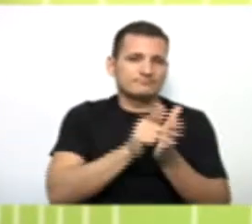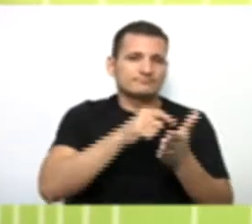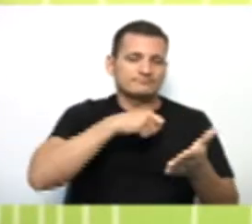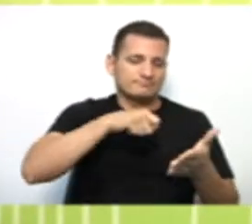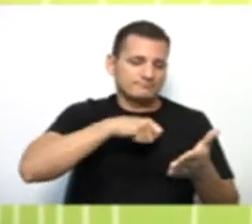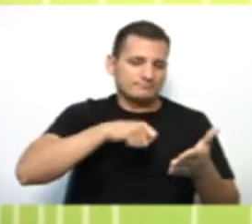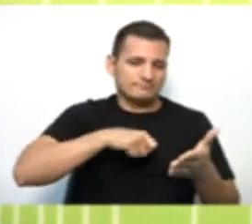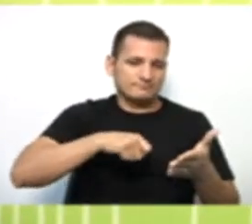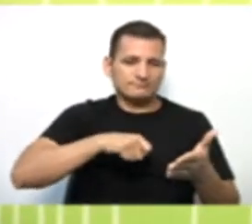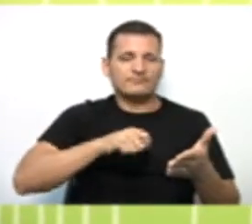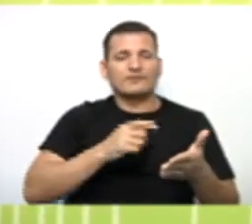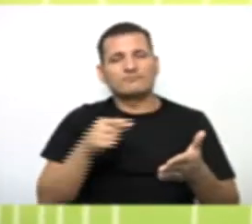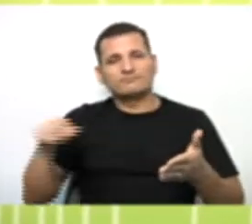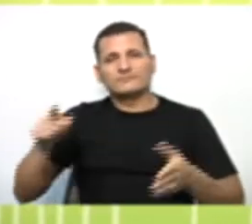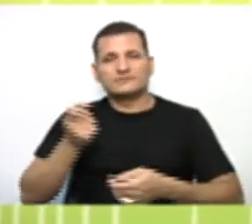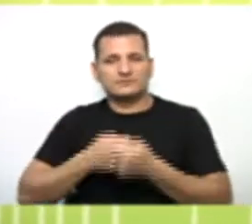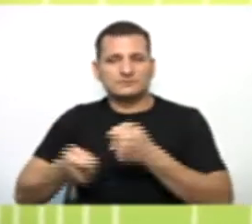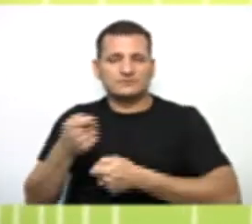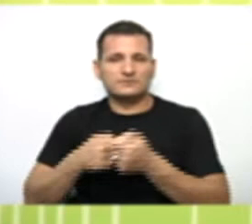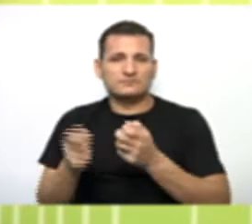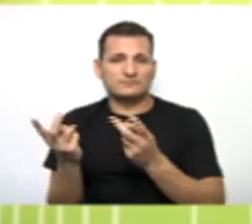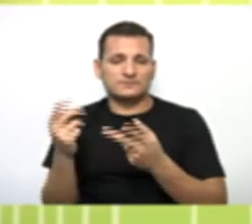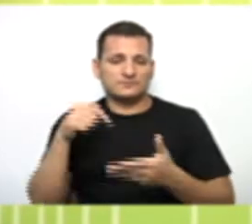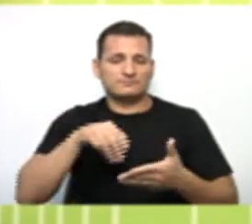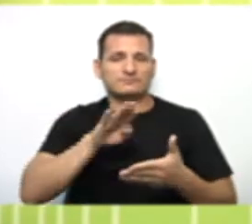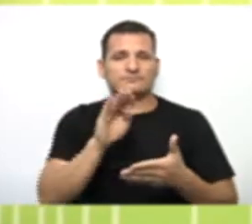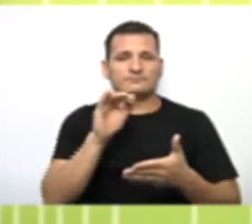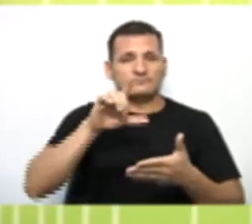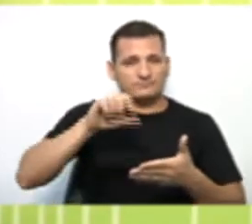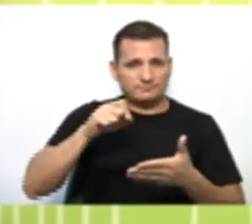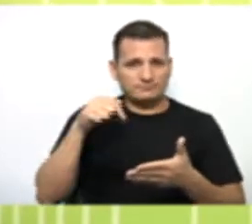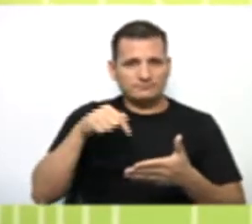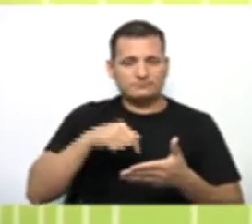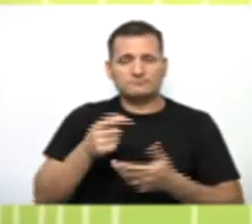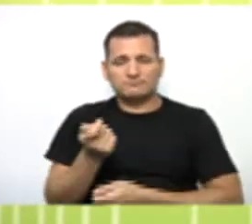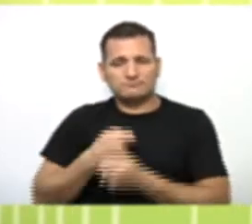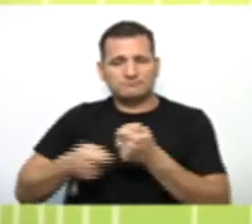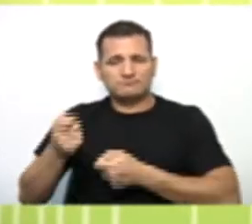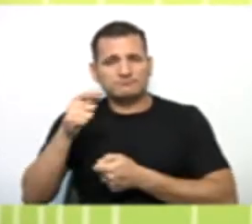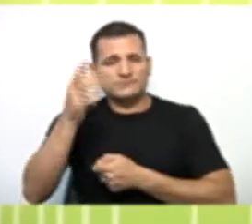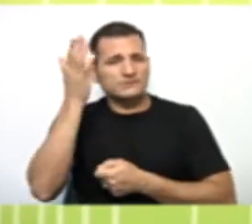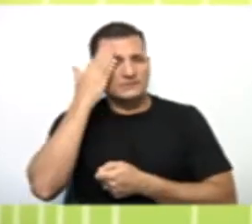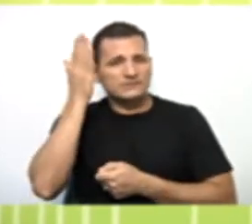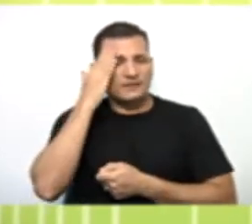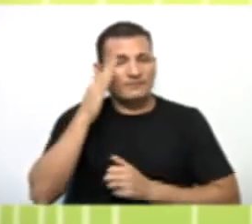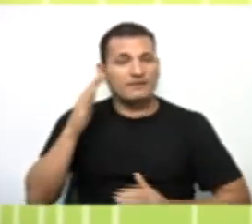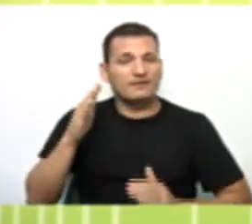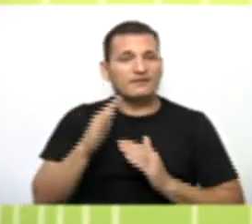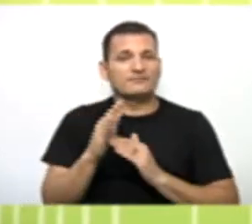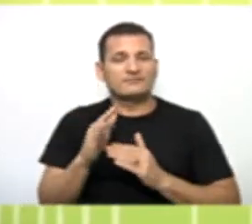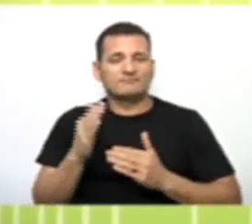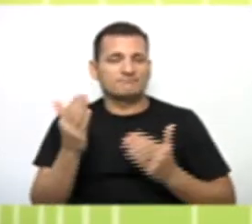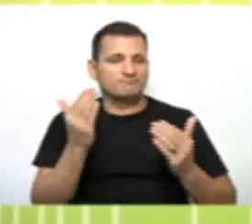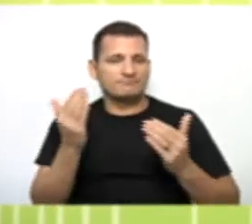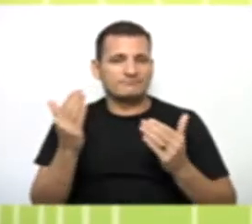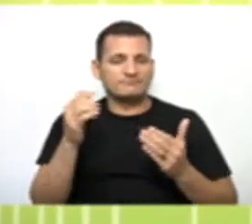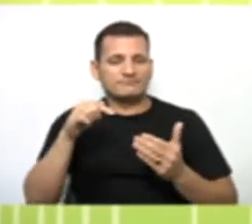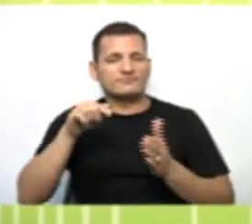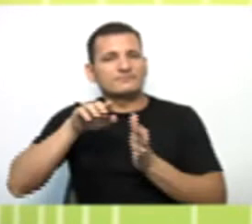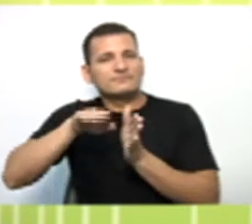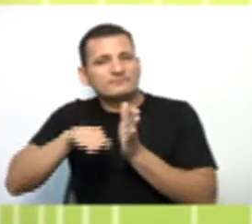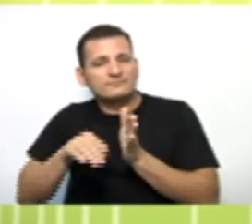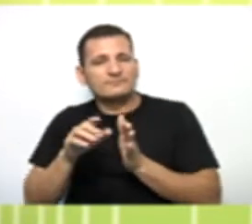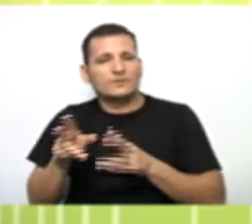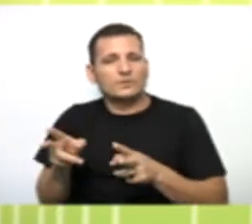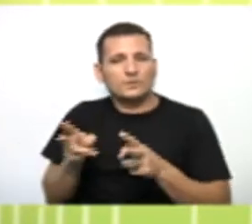Aí vai para a negociação, no caso para vender esse bolo. Durante a negociação, você sabe até onde você terá algum tipo de lucro, tá